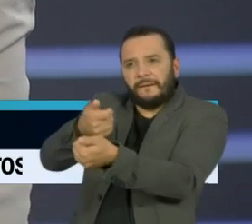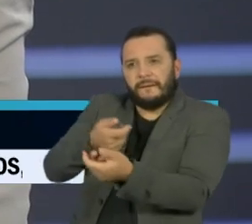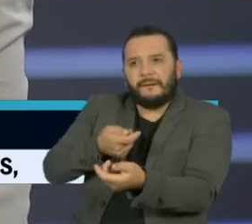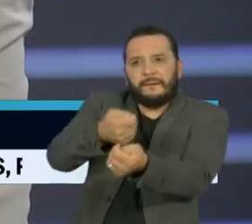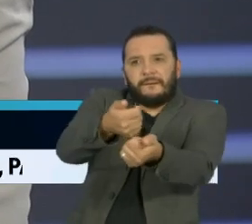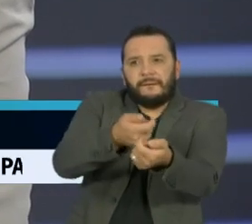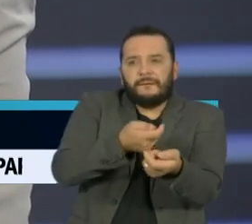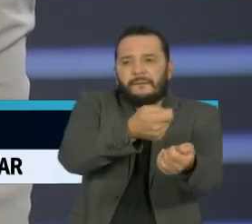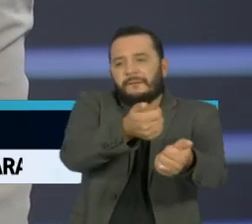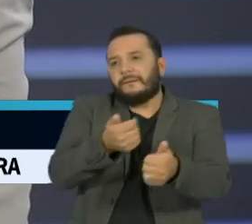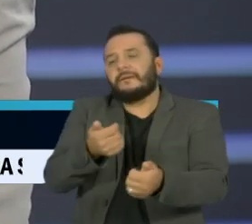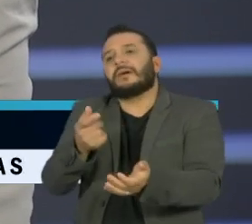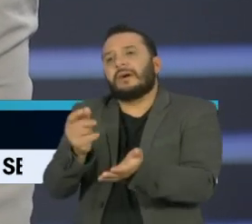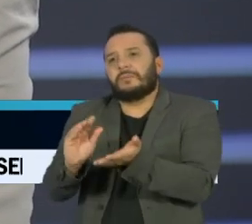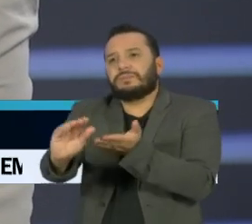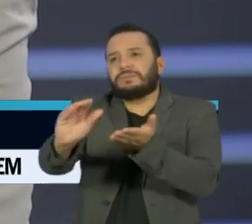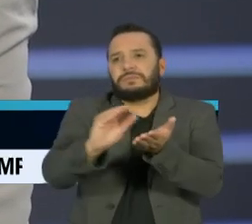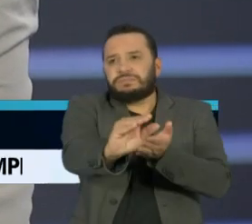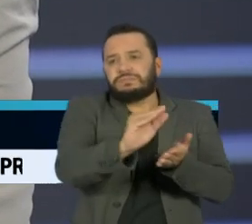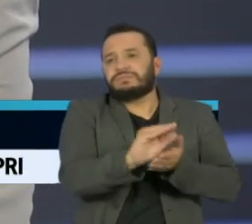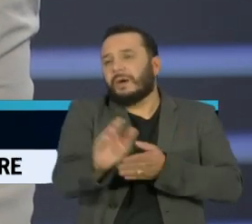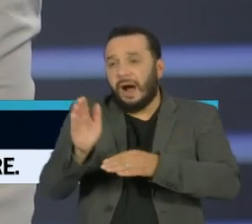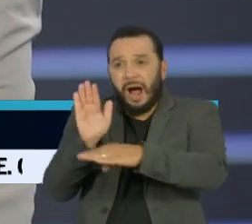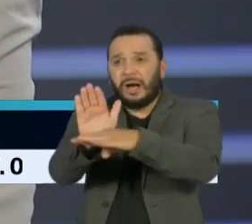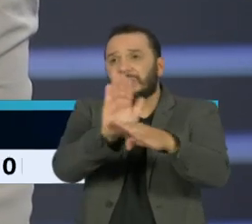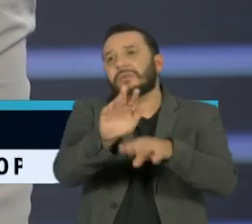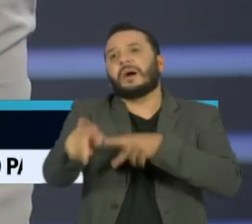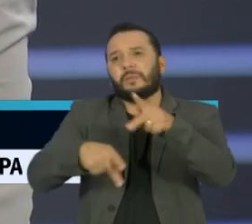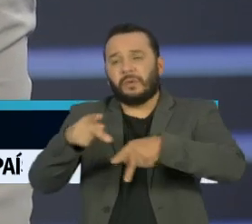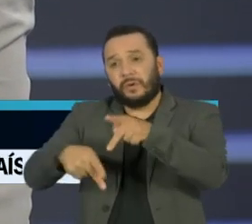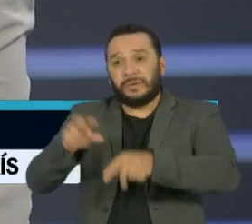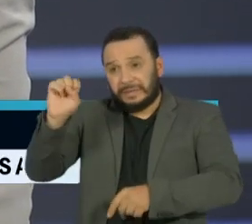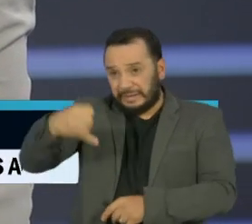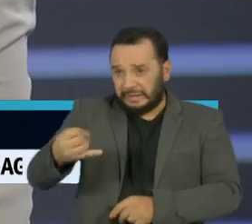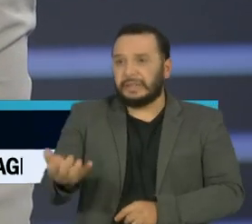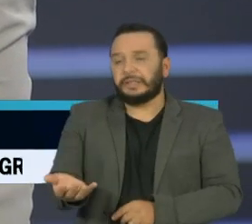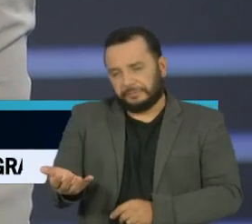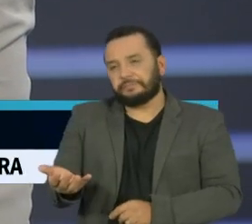viabilizados, são possíveis de serem viabilizados com recursos extraordinários.